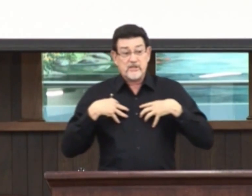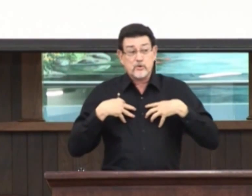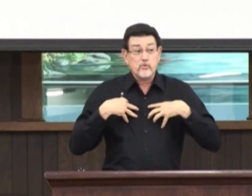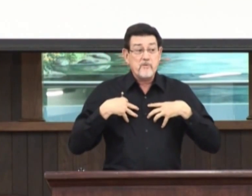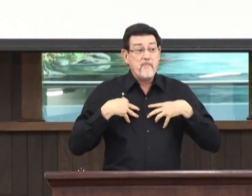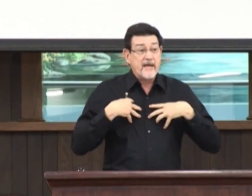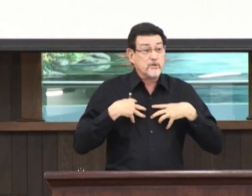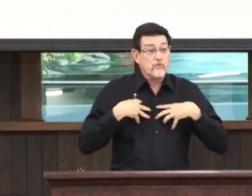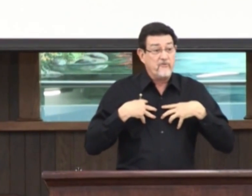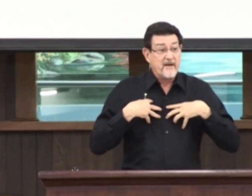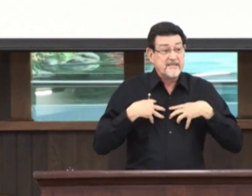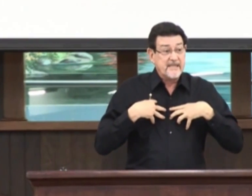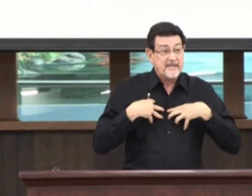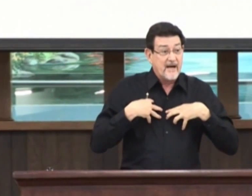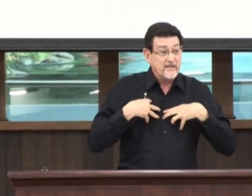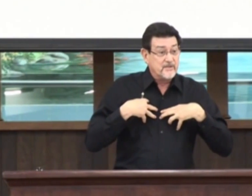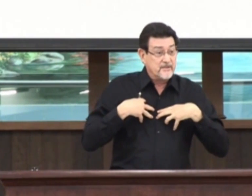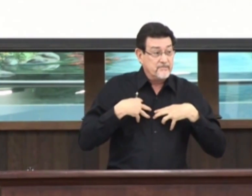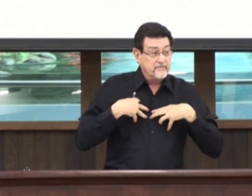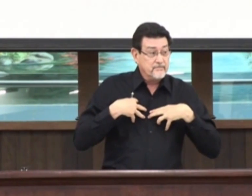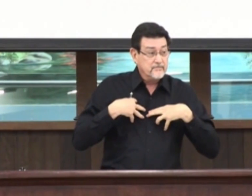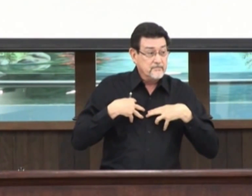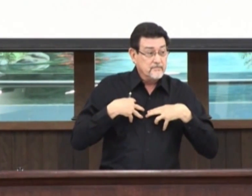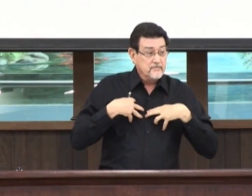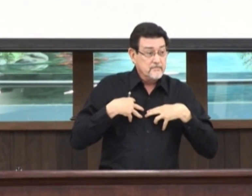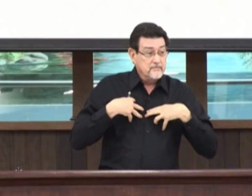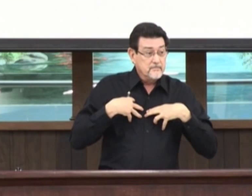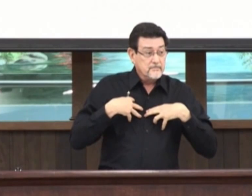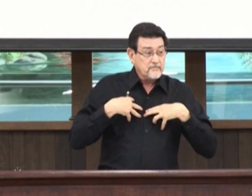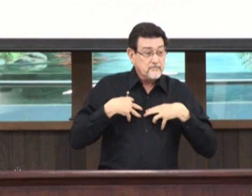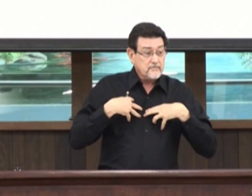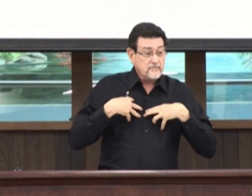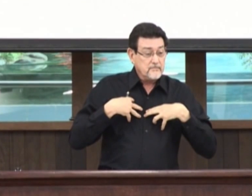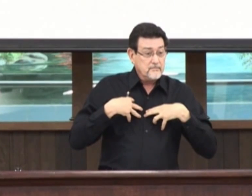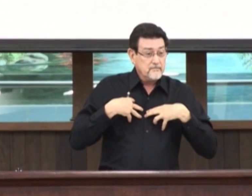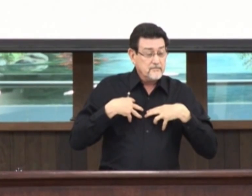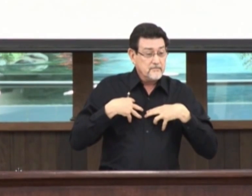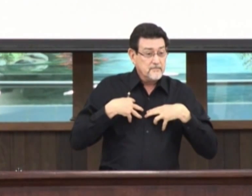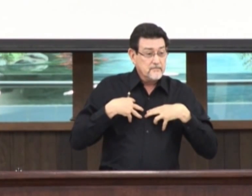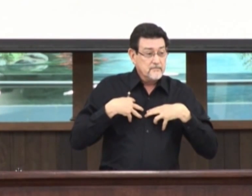Ele não se submete com facilidade.